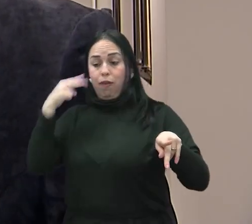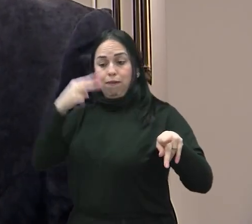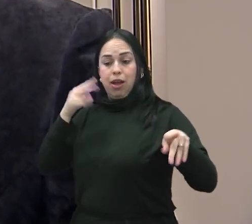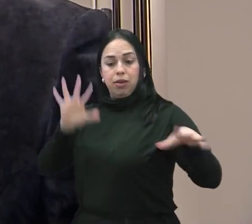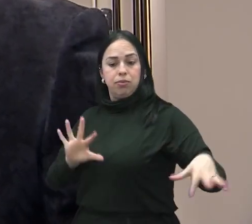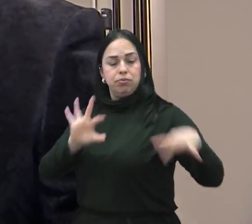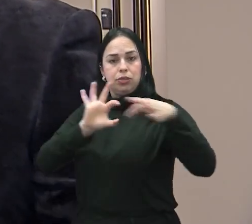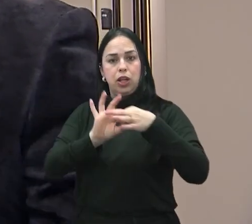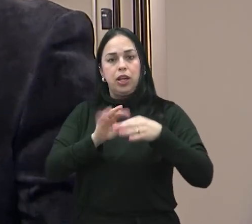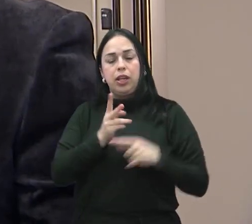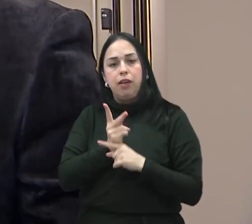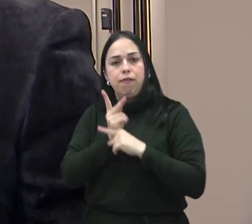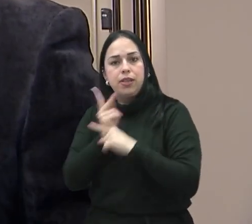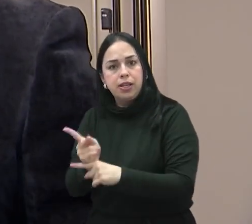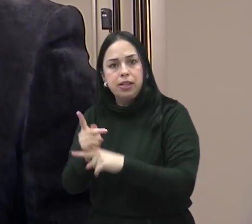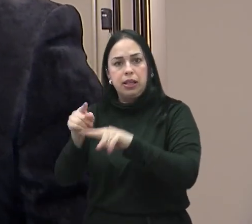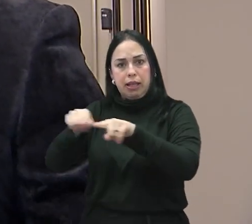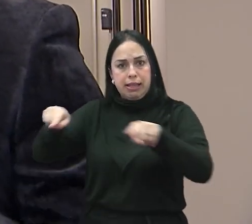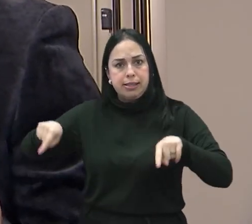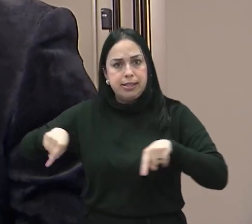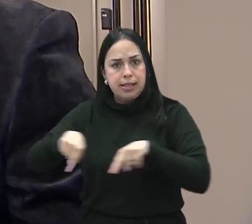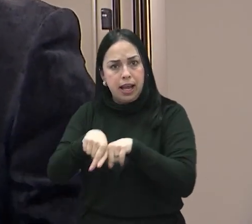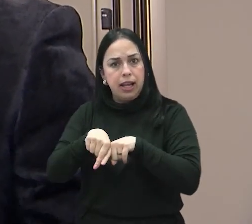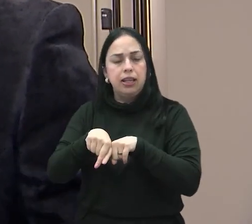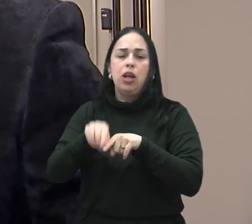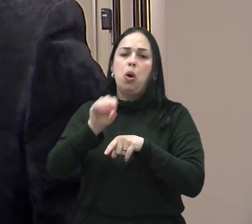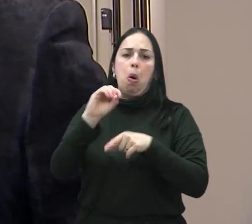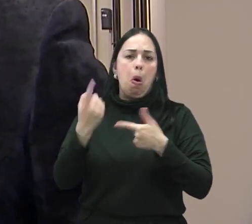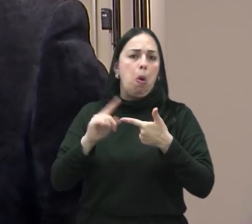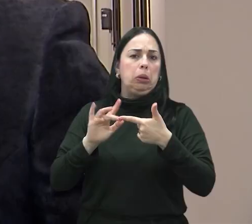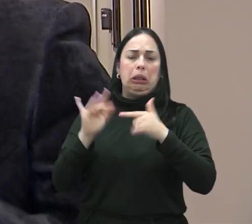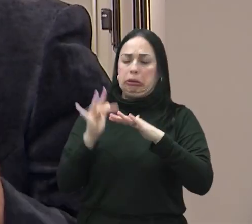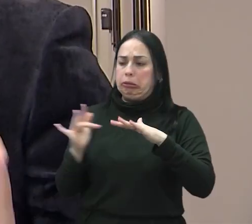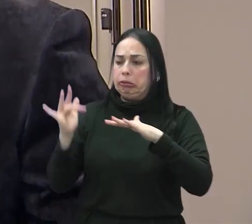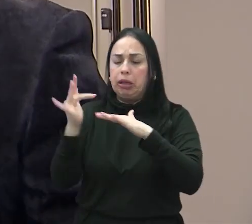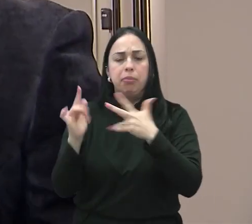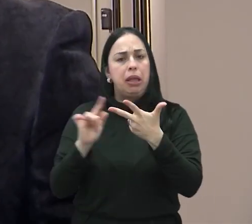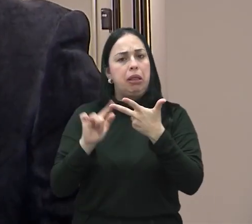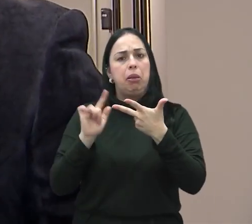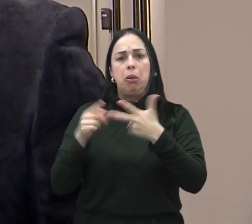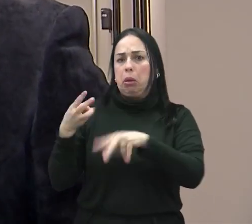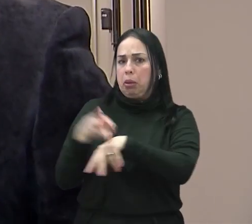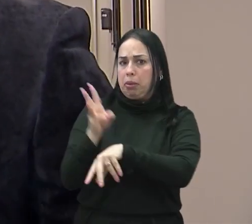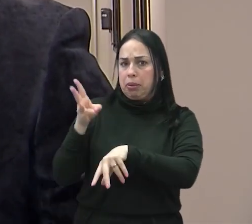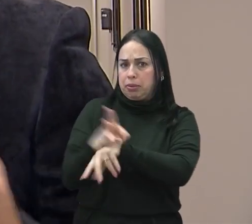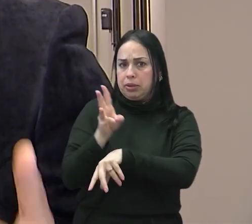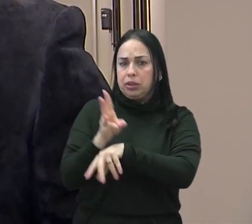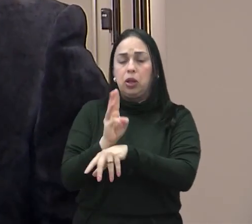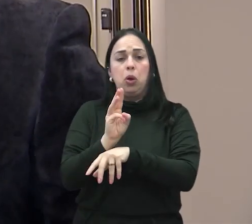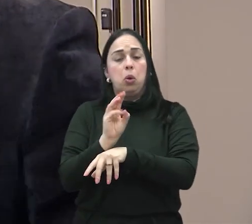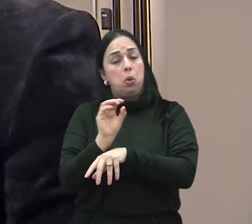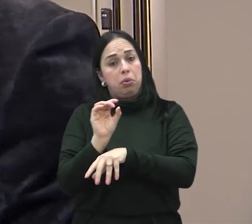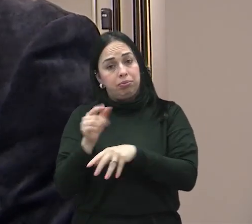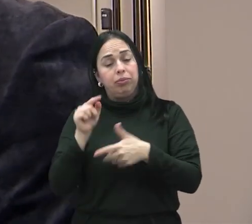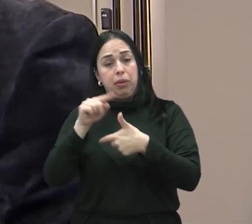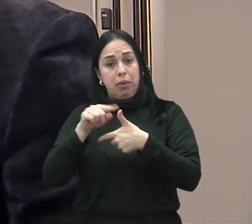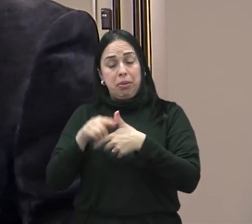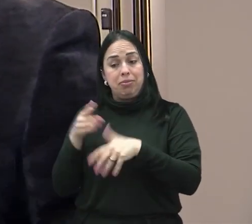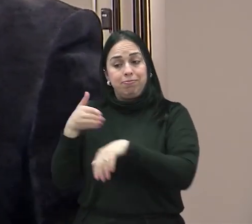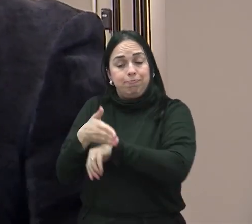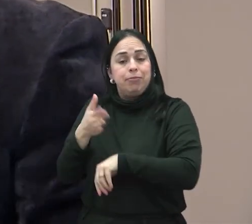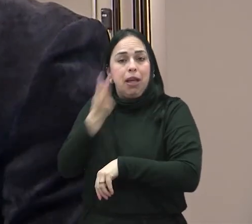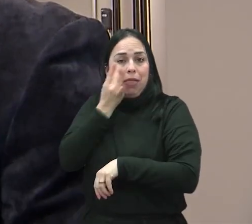eleitor que chega ao nosso gabinete através da rede social, através do WhatsApp ou até mesmo